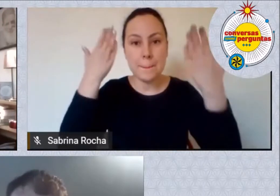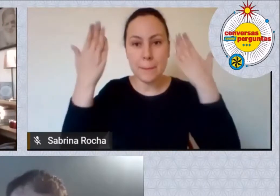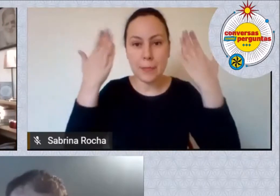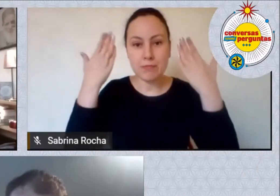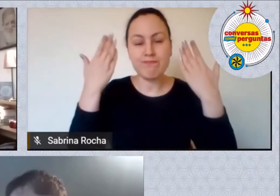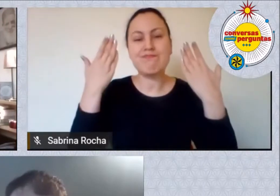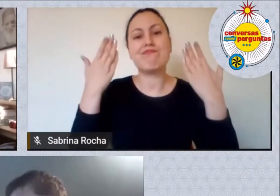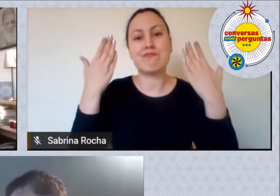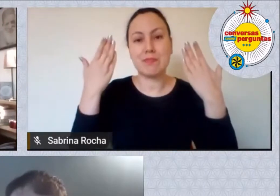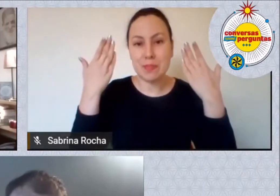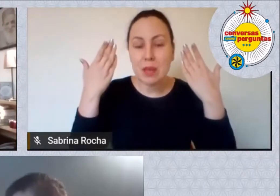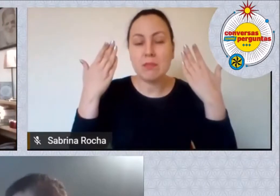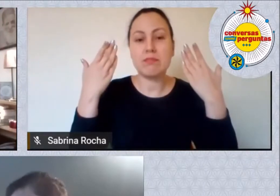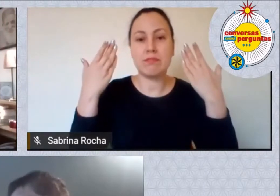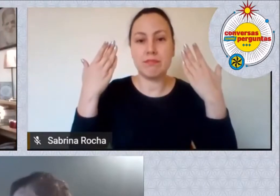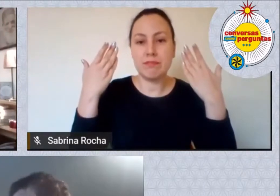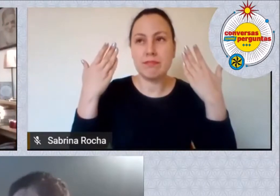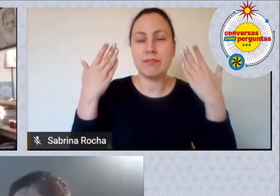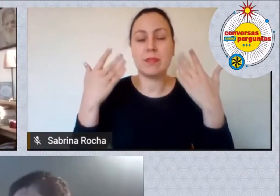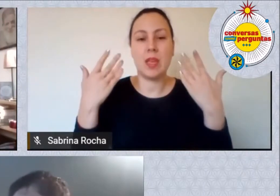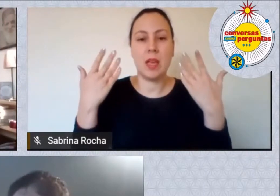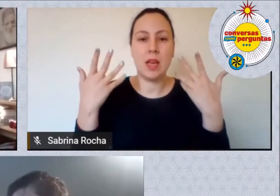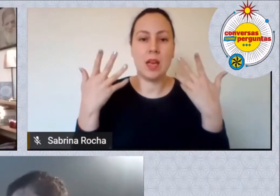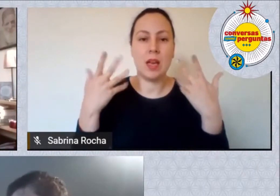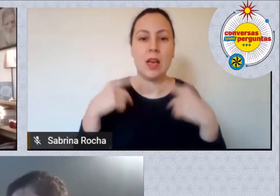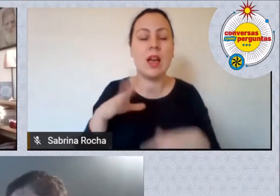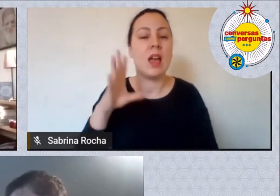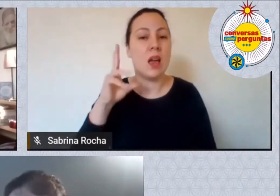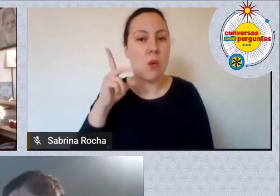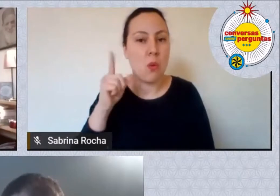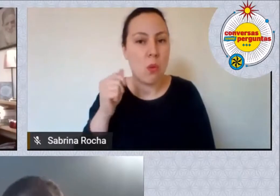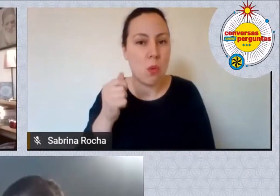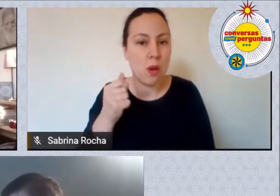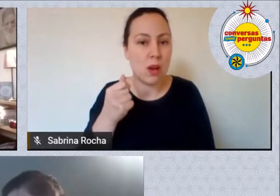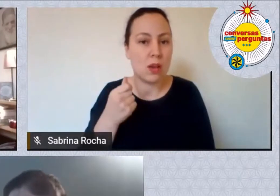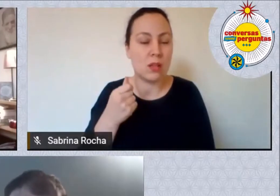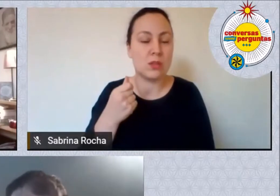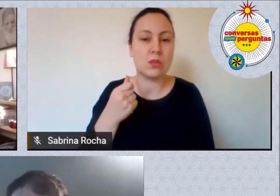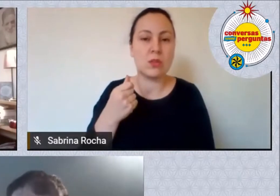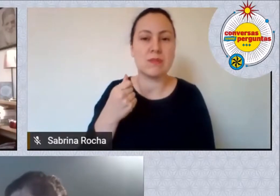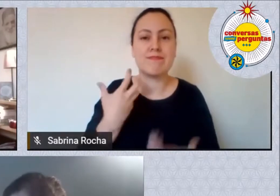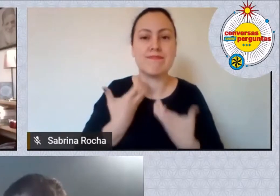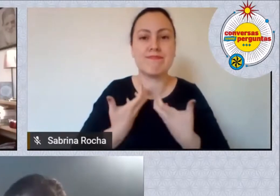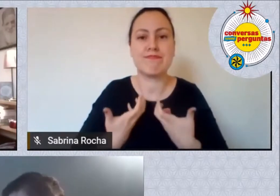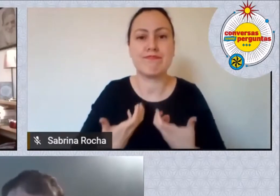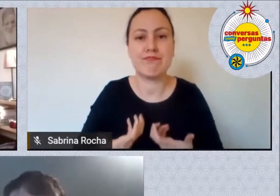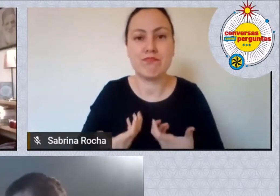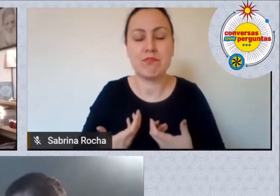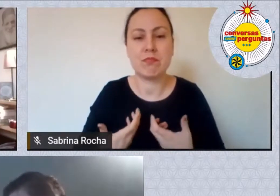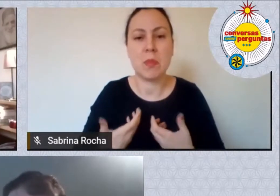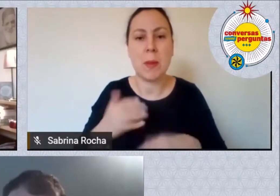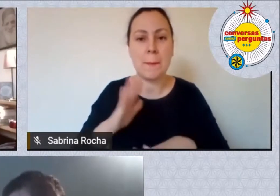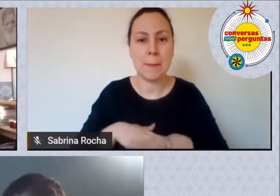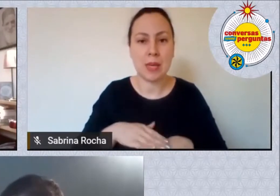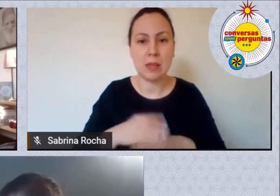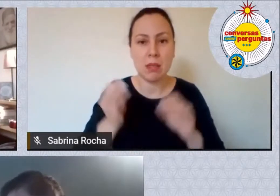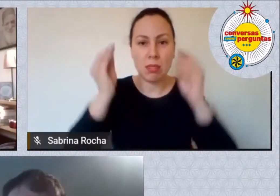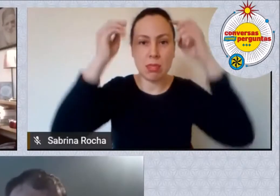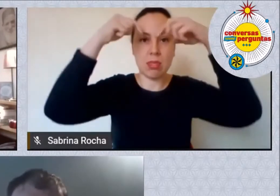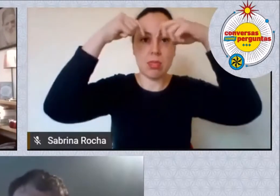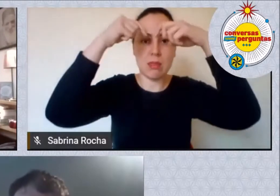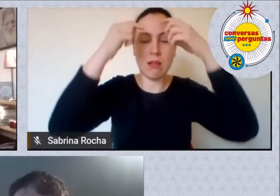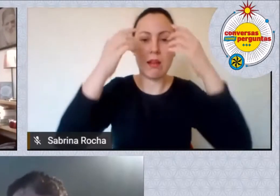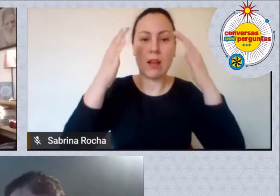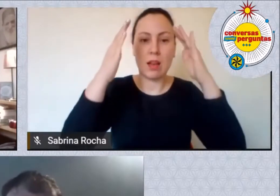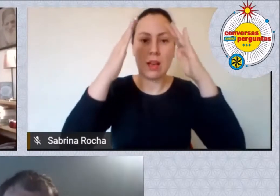nessa situação. Em parte, é isso que nos torna tão cansados, tão assim, a gente faz, mas porque não